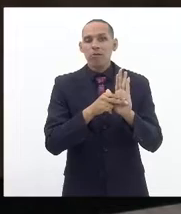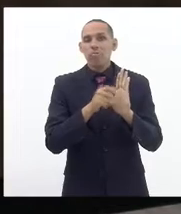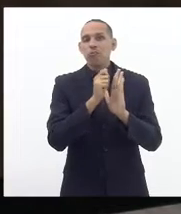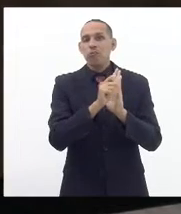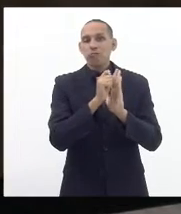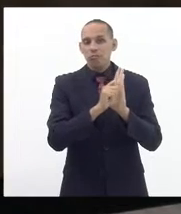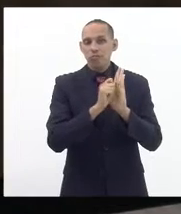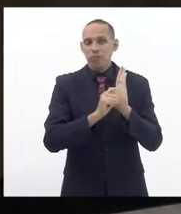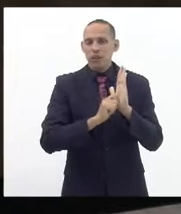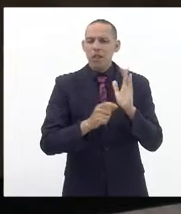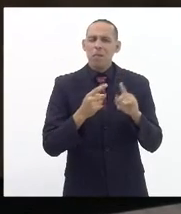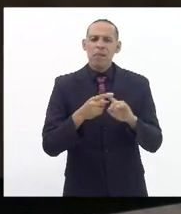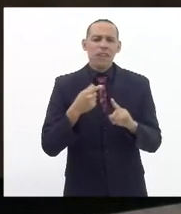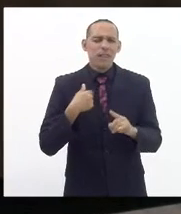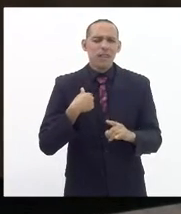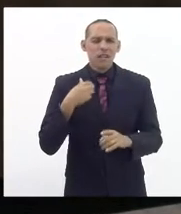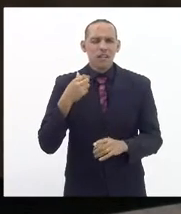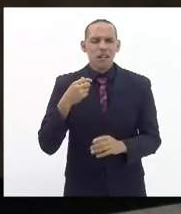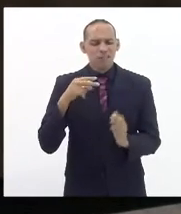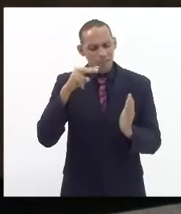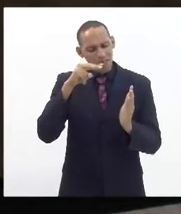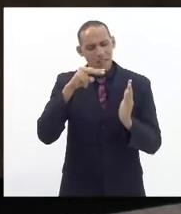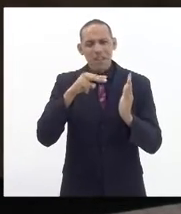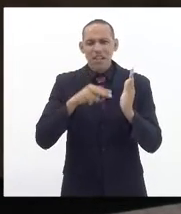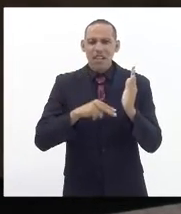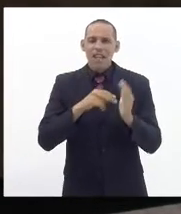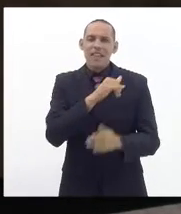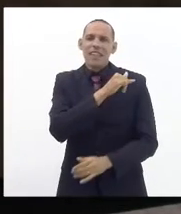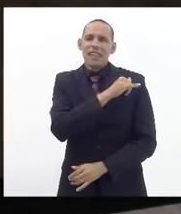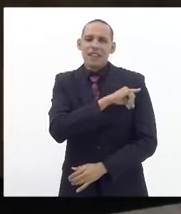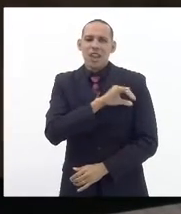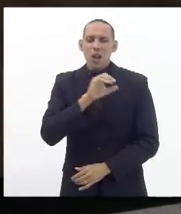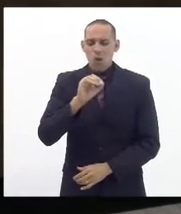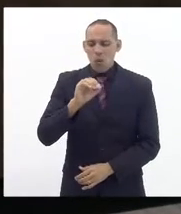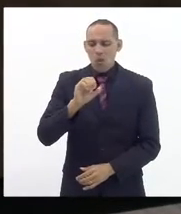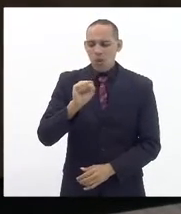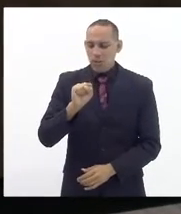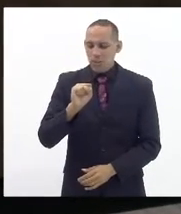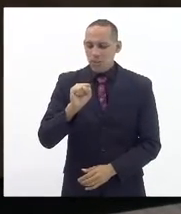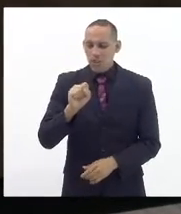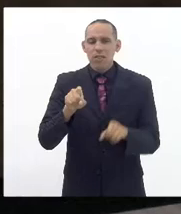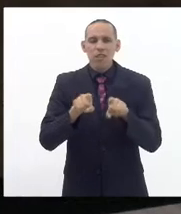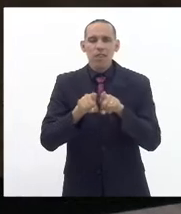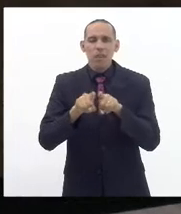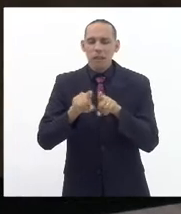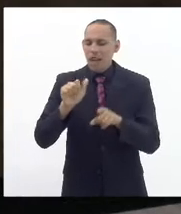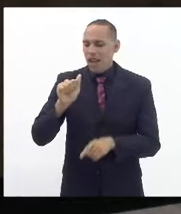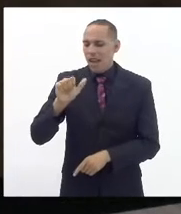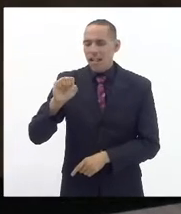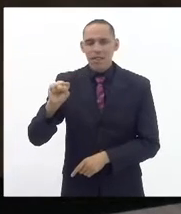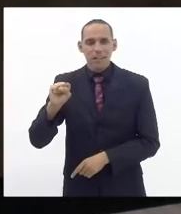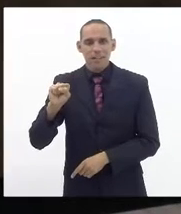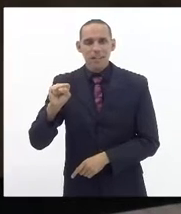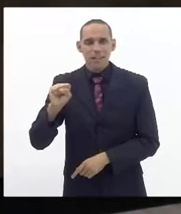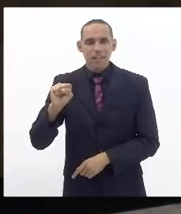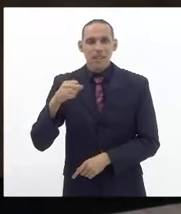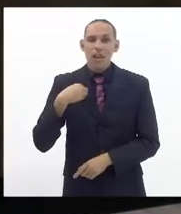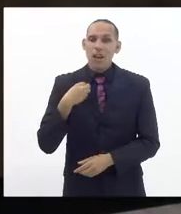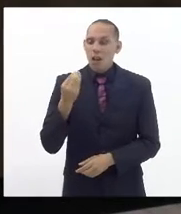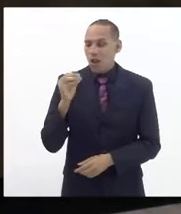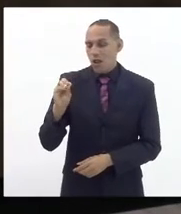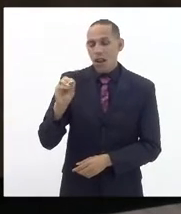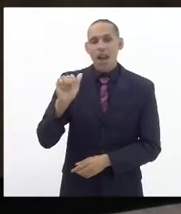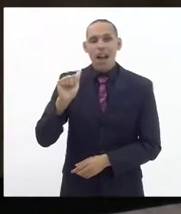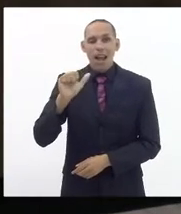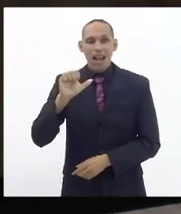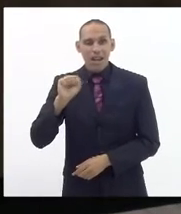porque eu fico com dificuldade de ler Rio de Janeiro, os e as. Aí eu botaria as e, entre